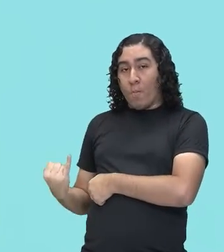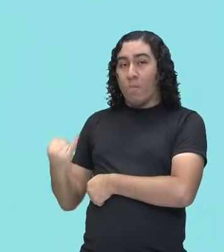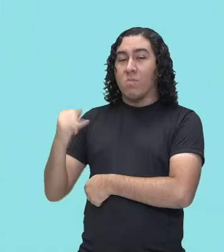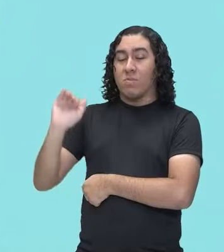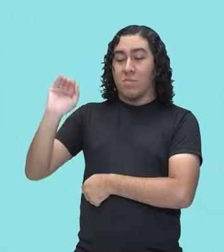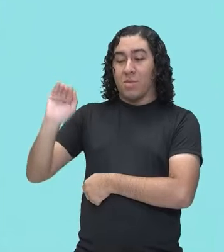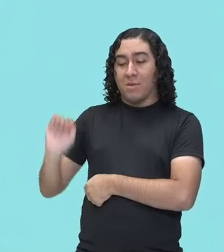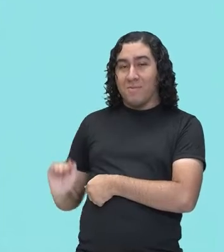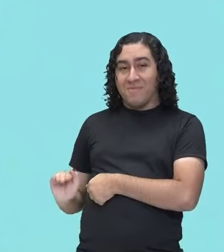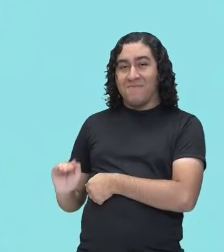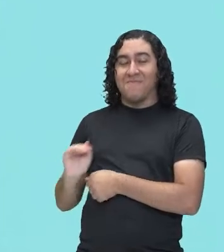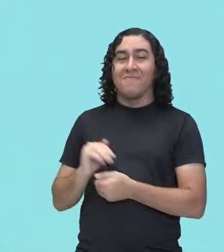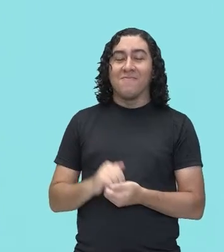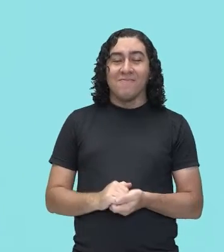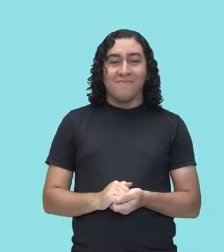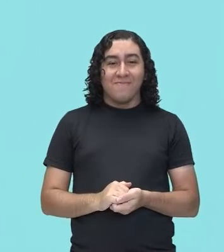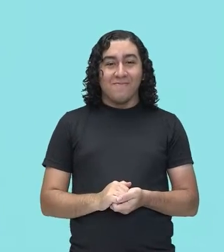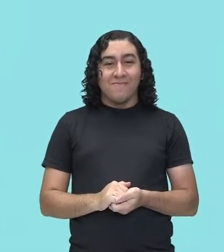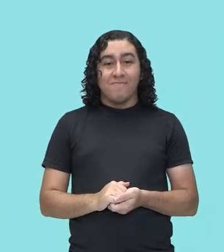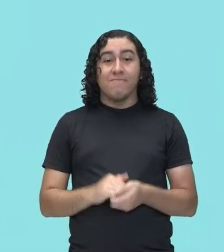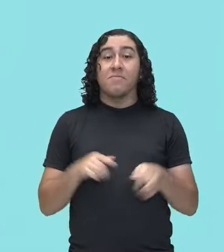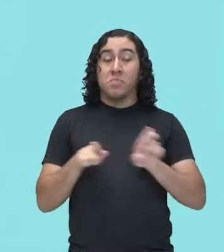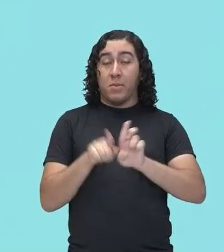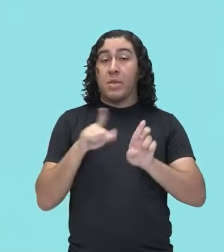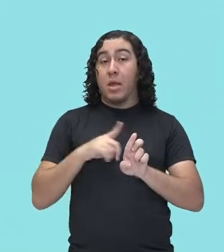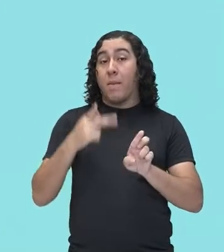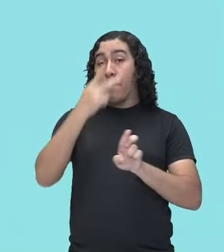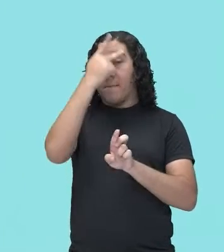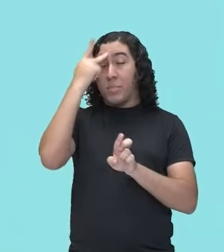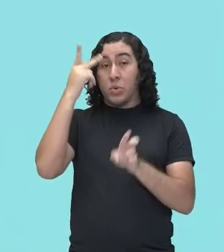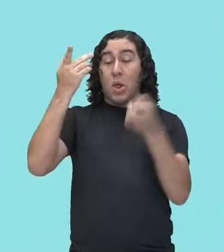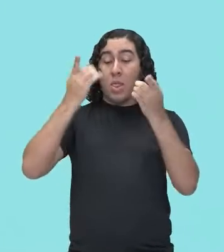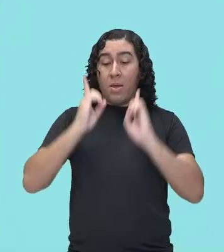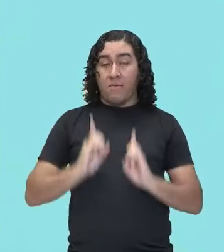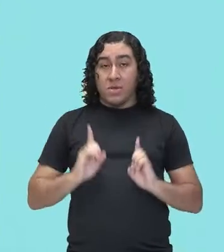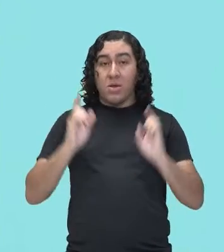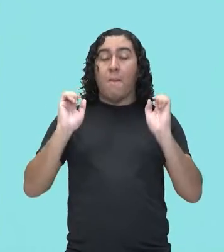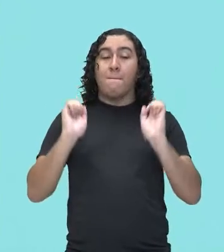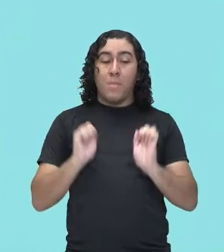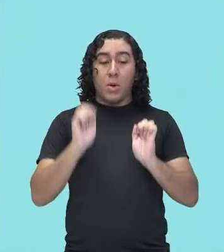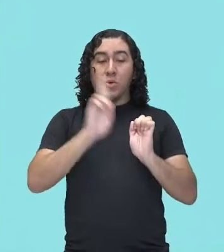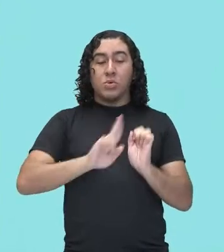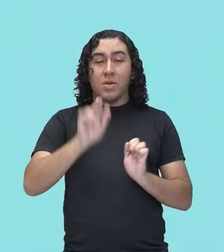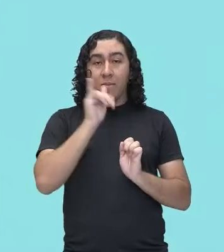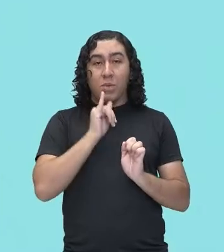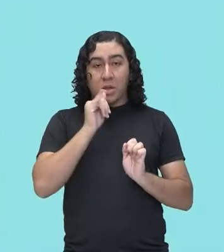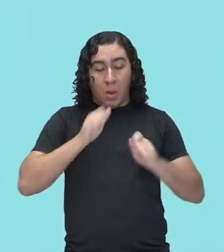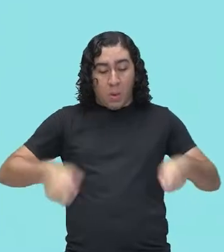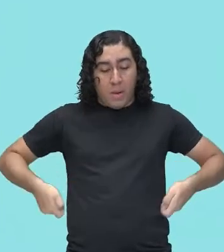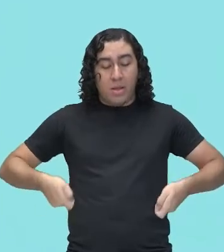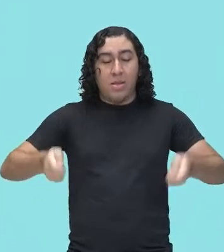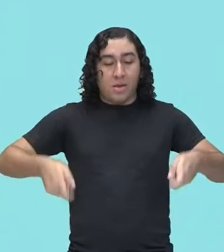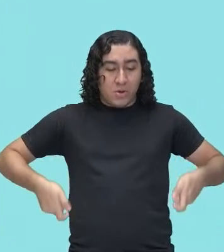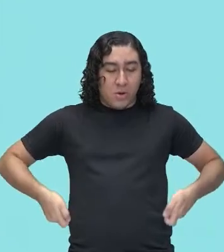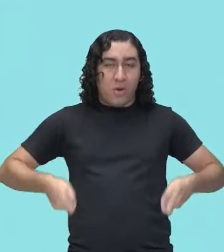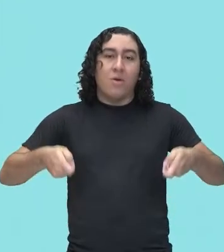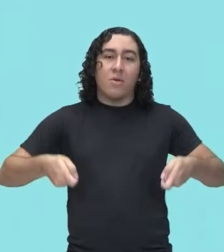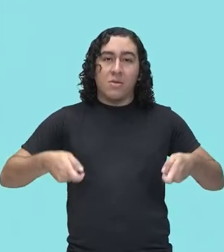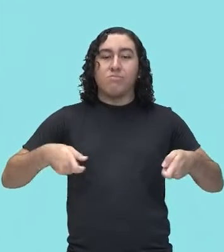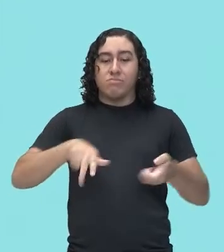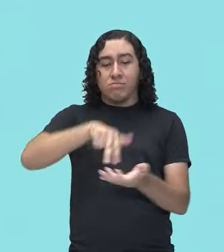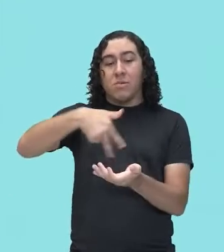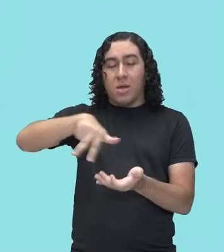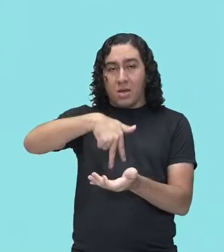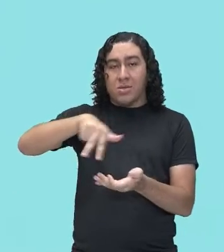baixas. Existem também deficientes que podem utilizar, por exemplo, uma cadeira de rodas. Então, o artista ele